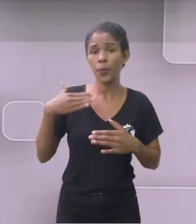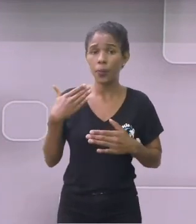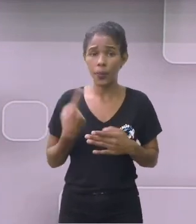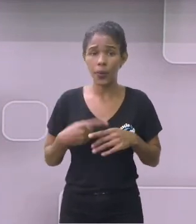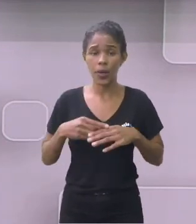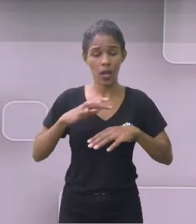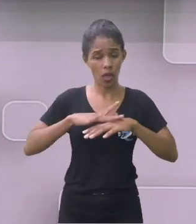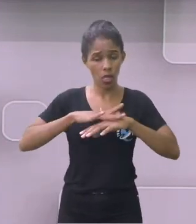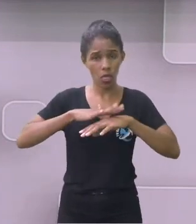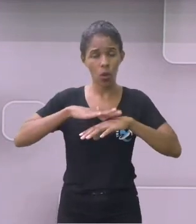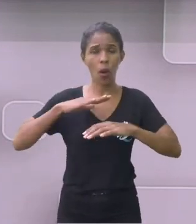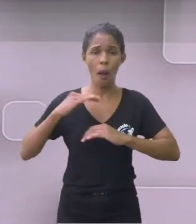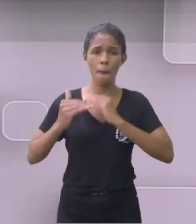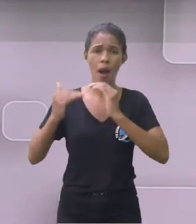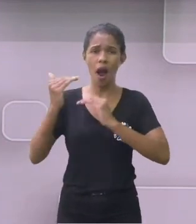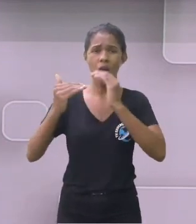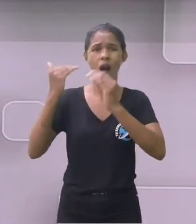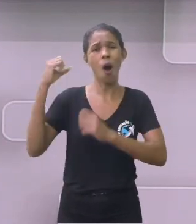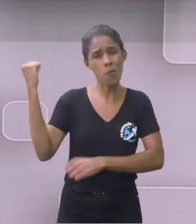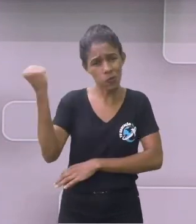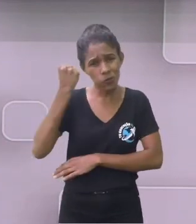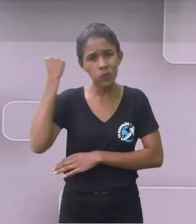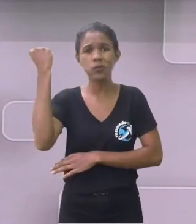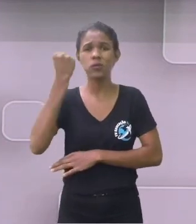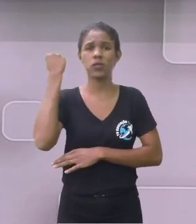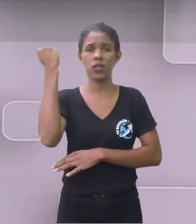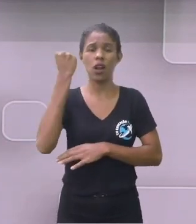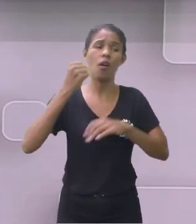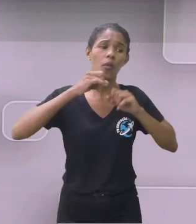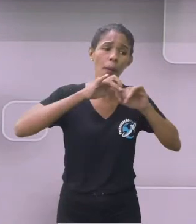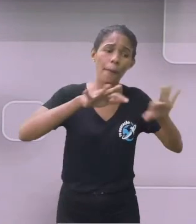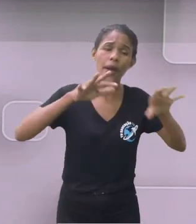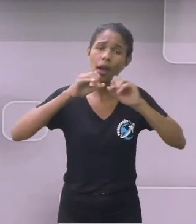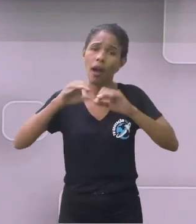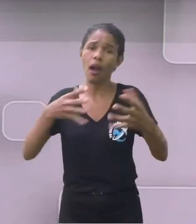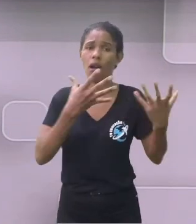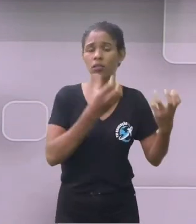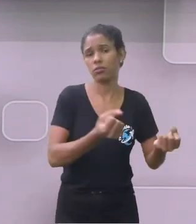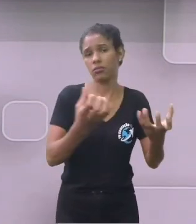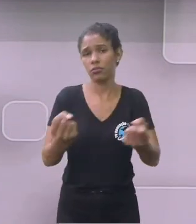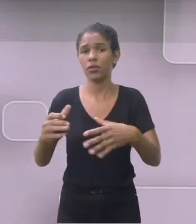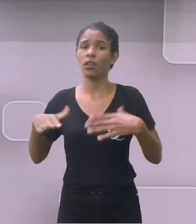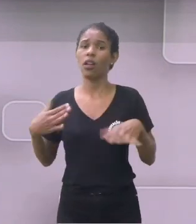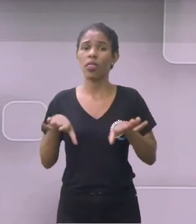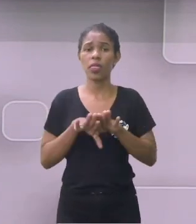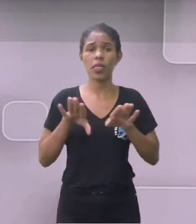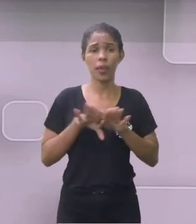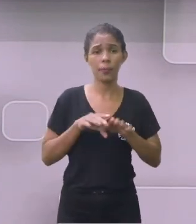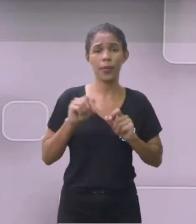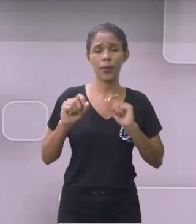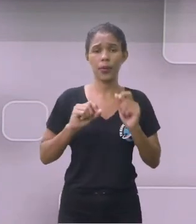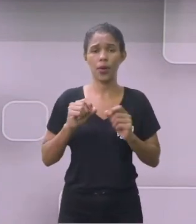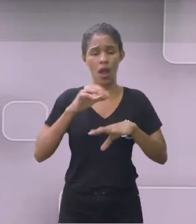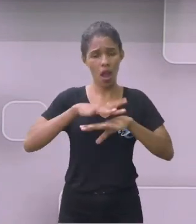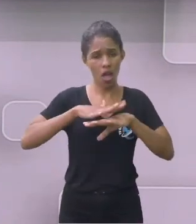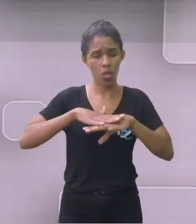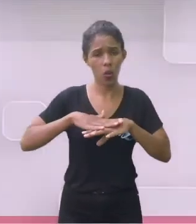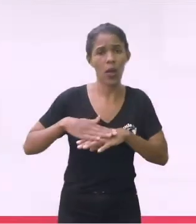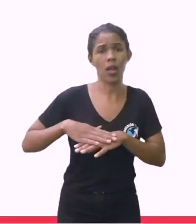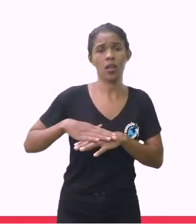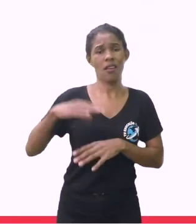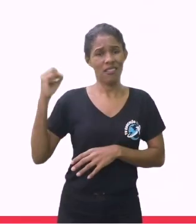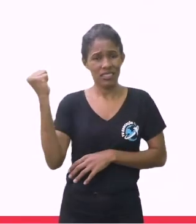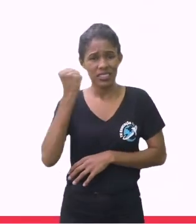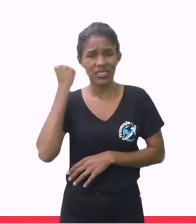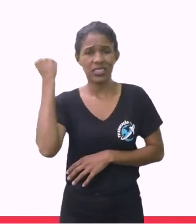além de permanecerem transmitindo a infecção para pessoas próximas. As complicações da doença grave incluem